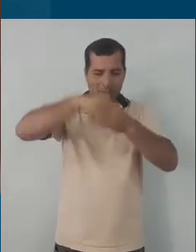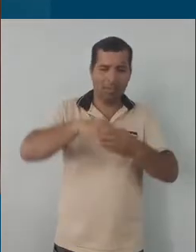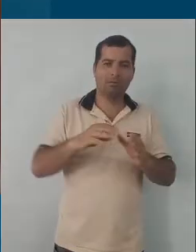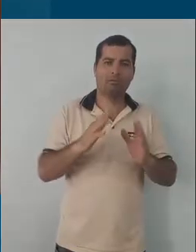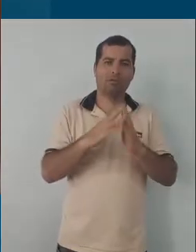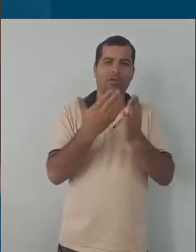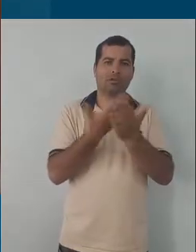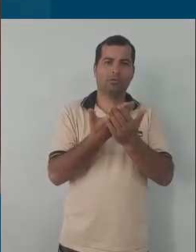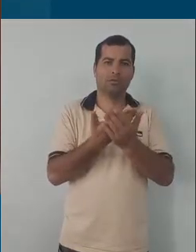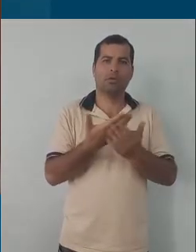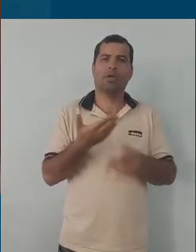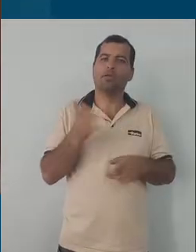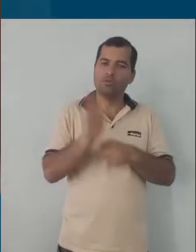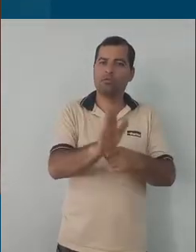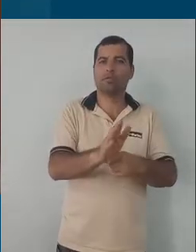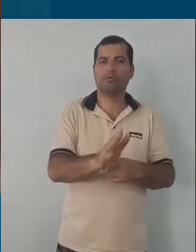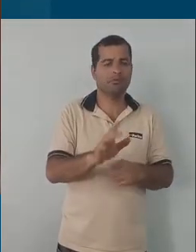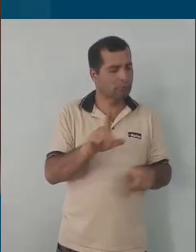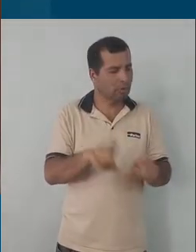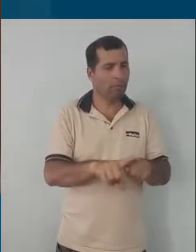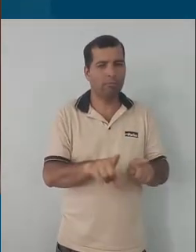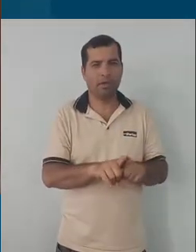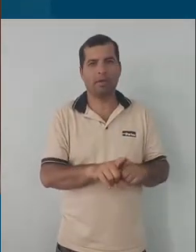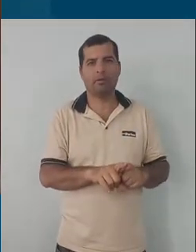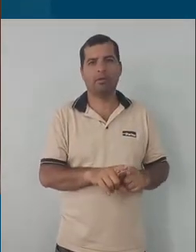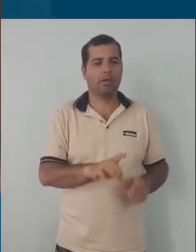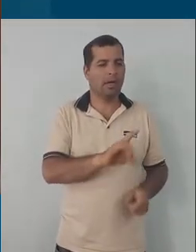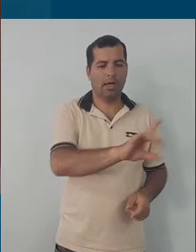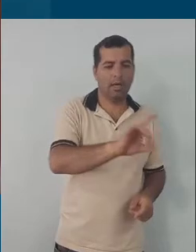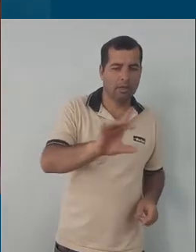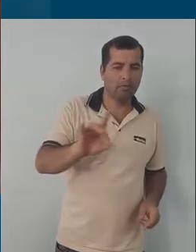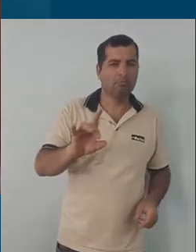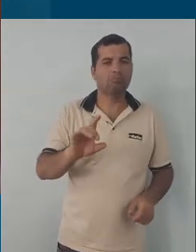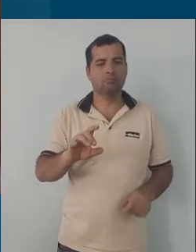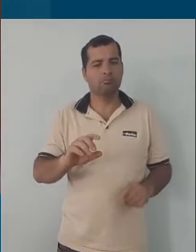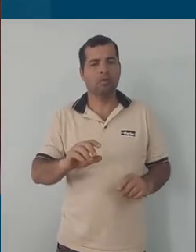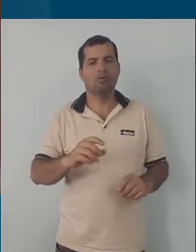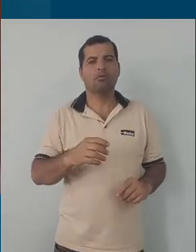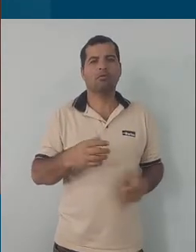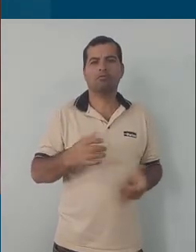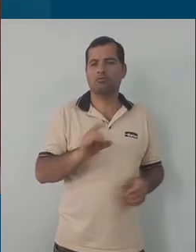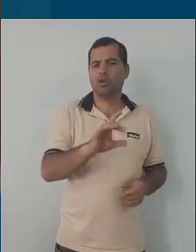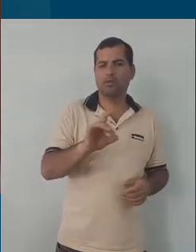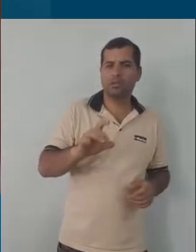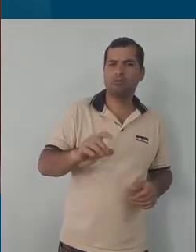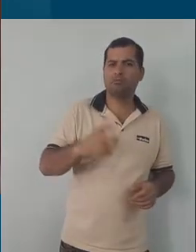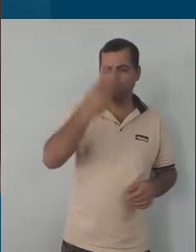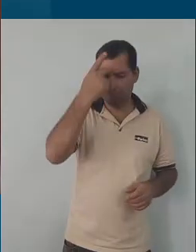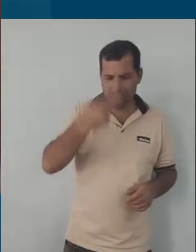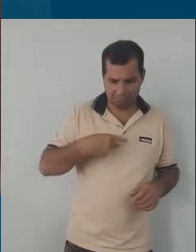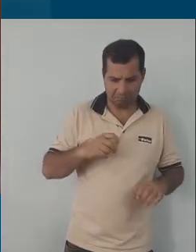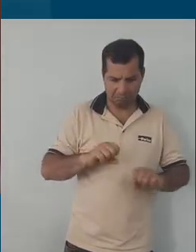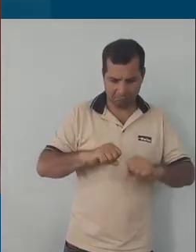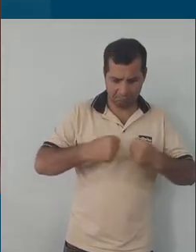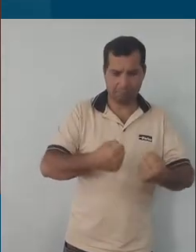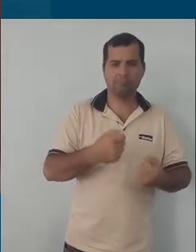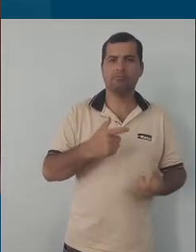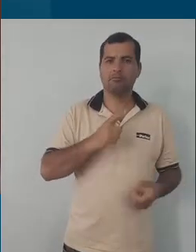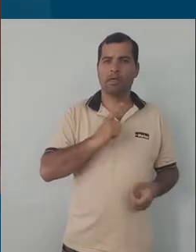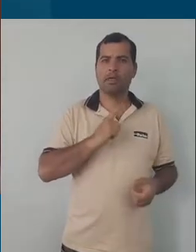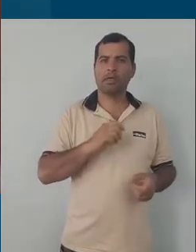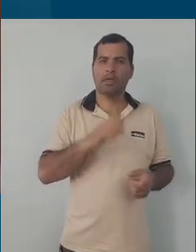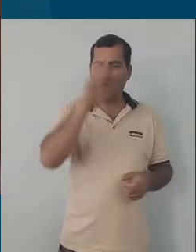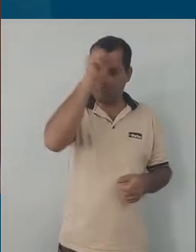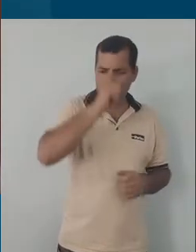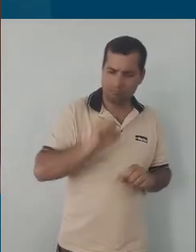autoajuda. É um trabalho de autoformação, na verdade, né? se o processo de aprender é um